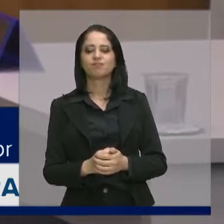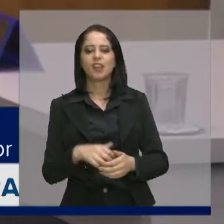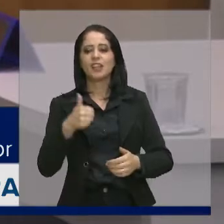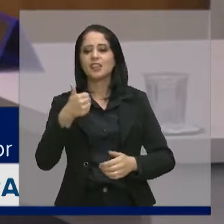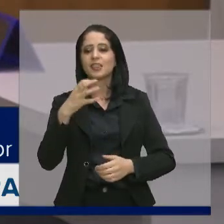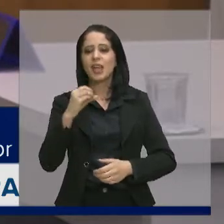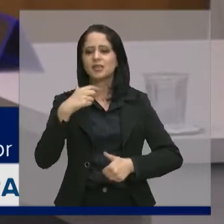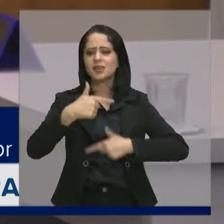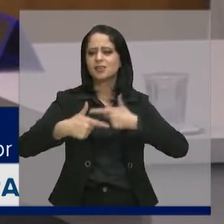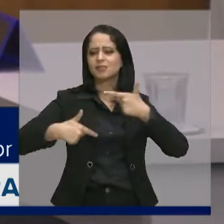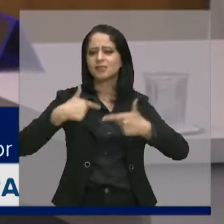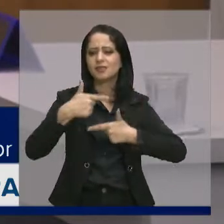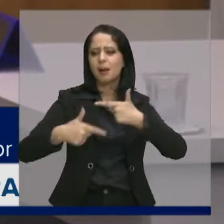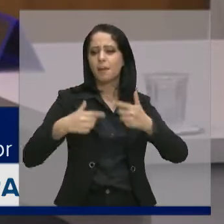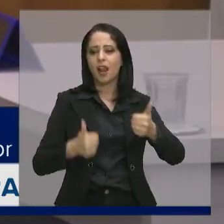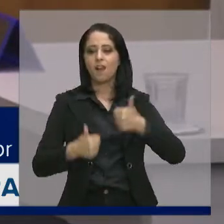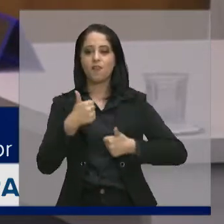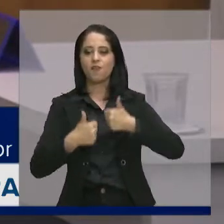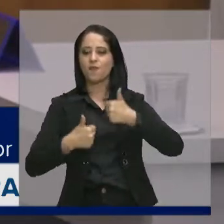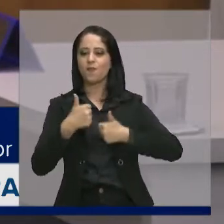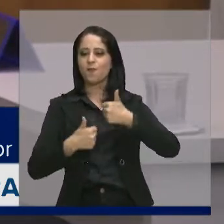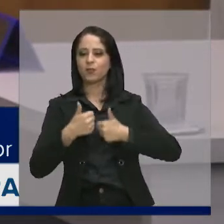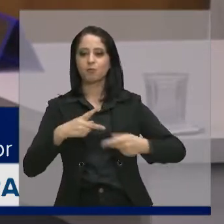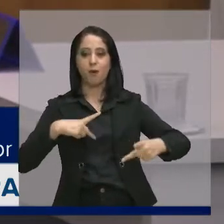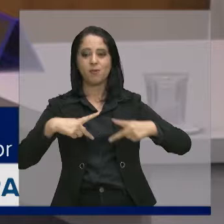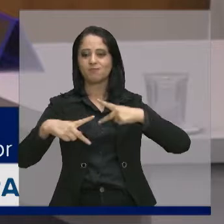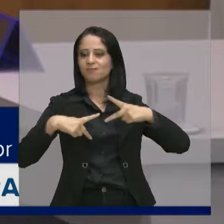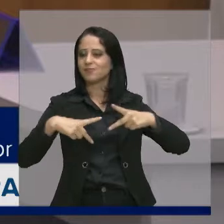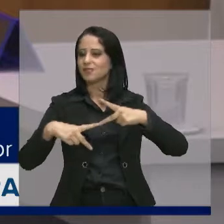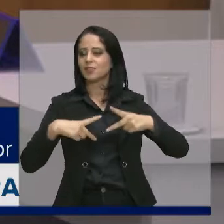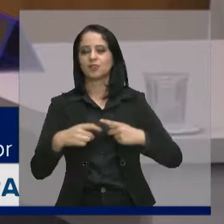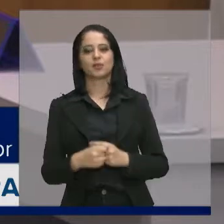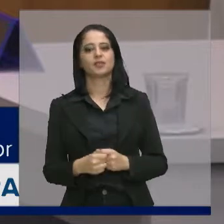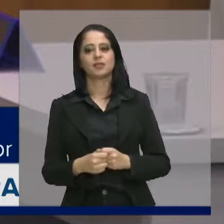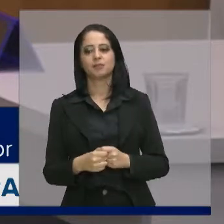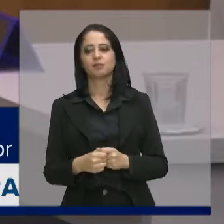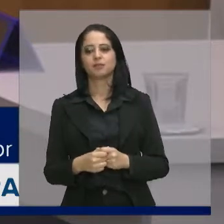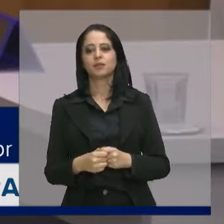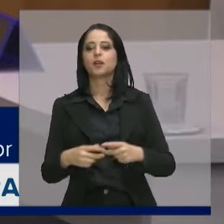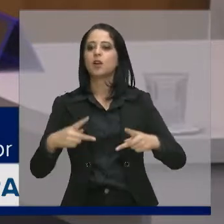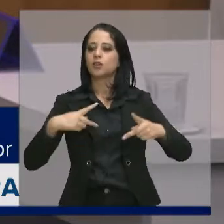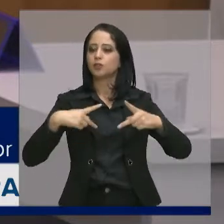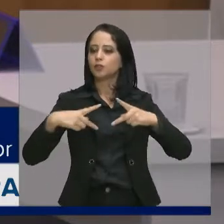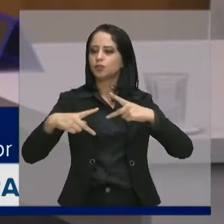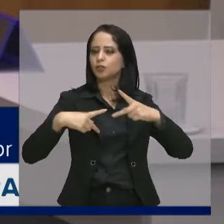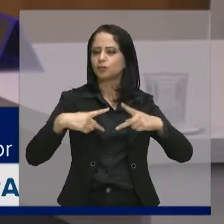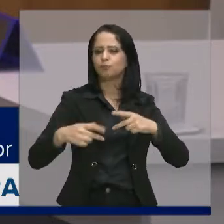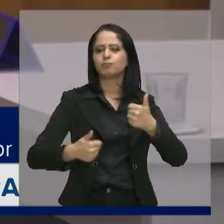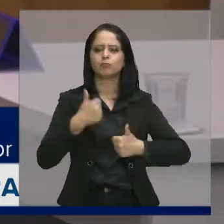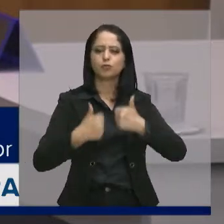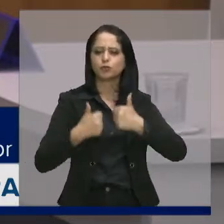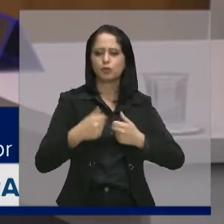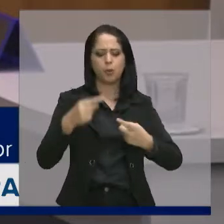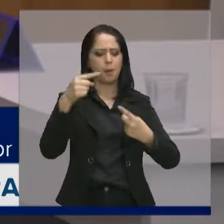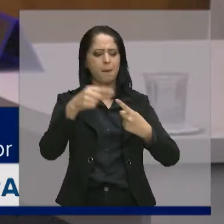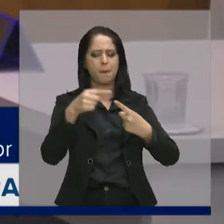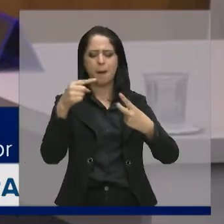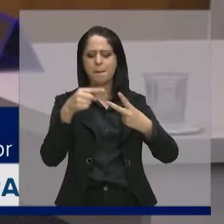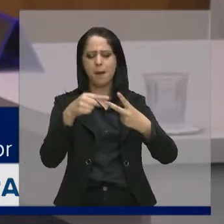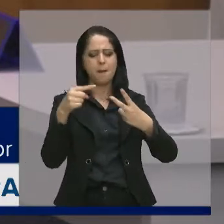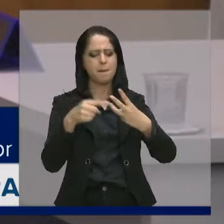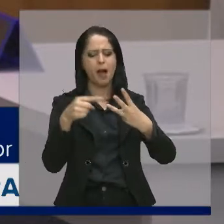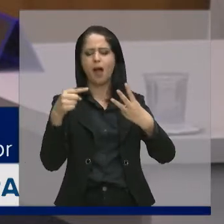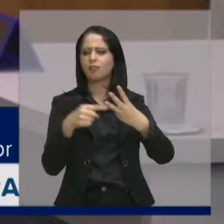anos. Jogador do time amador de São José dos Campos, jogou no Ismênia, no Jussara, no Social